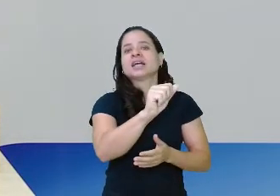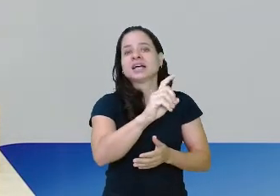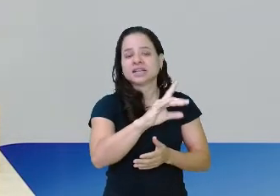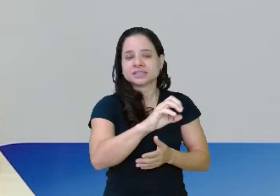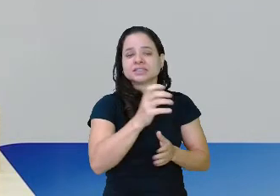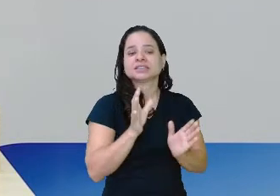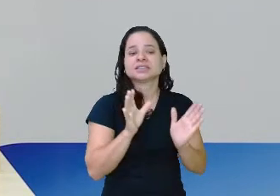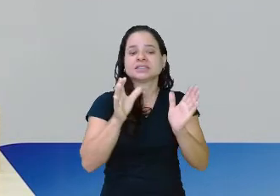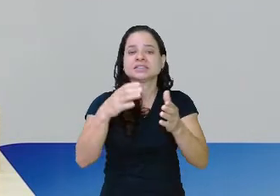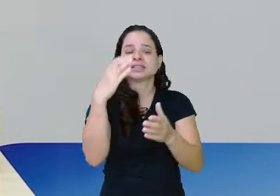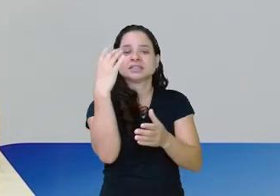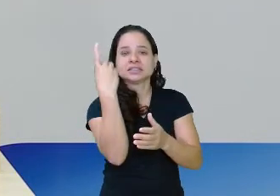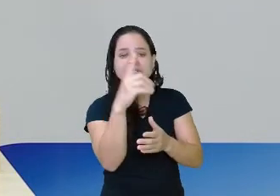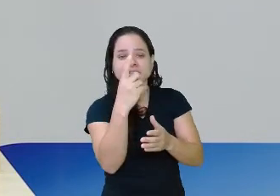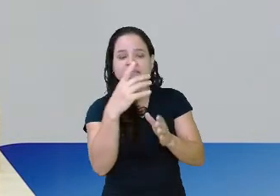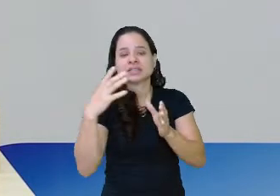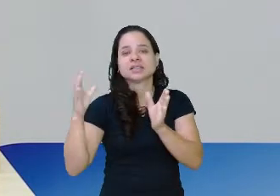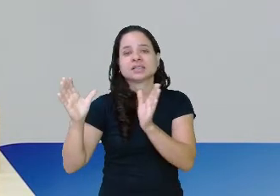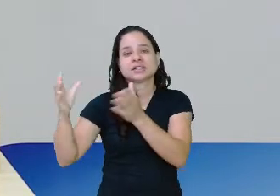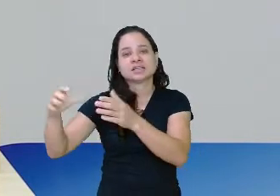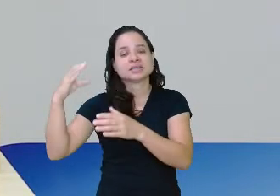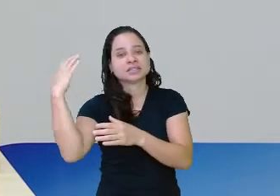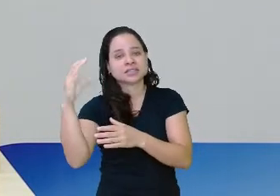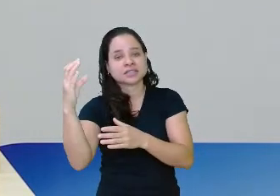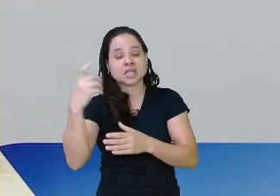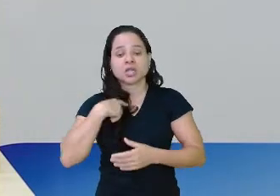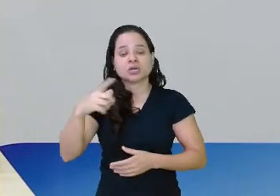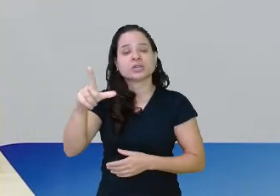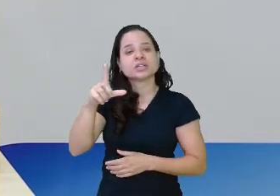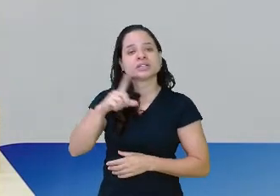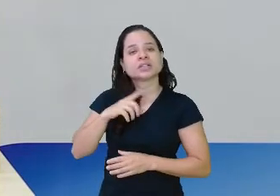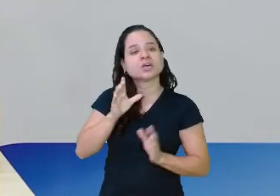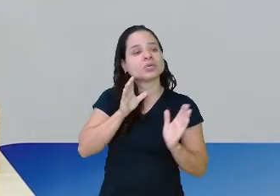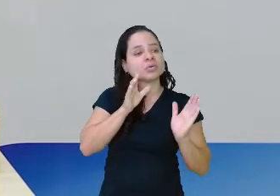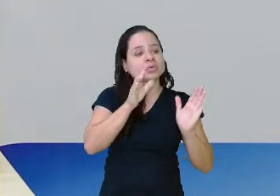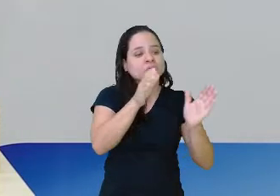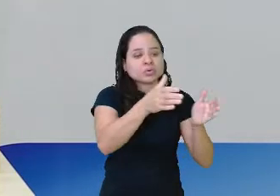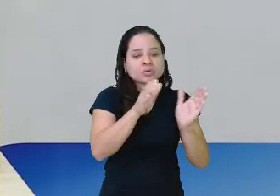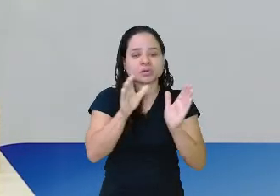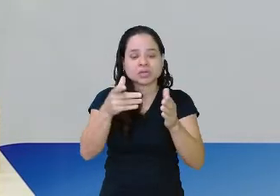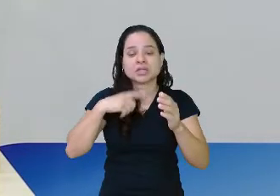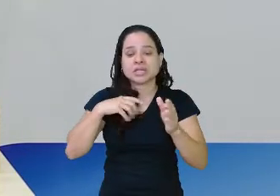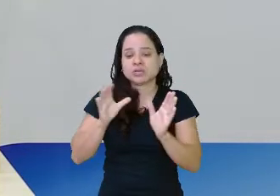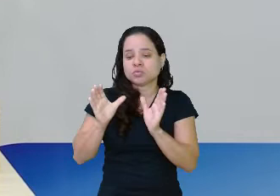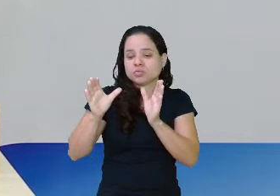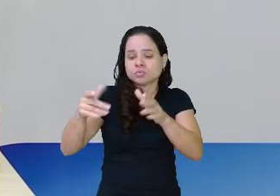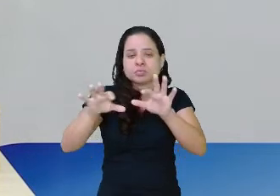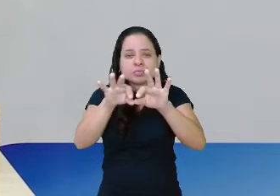das centenas. Aí eu tenho a classe simples.